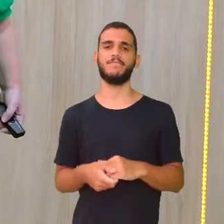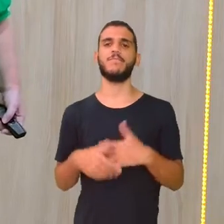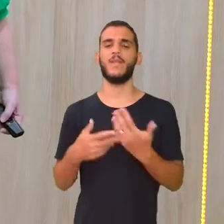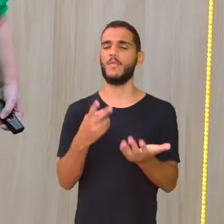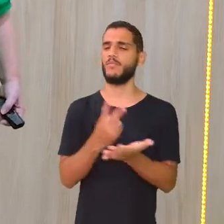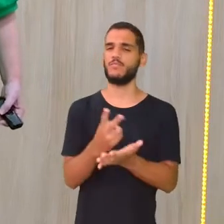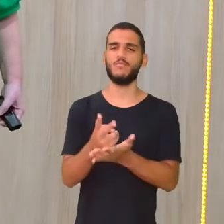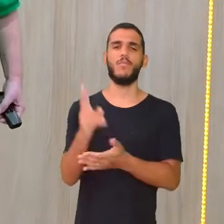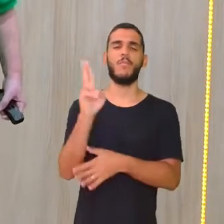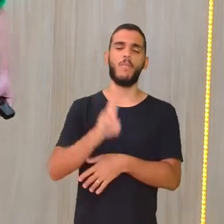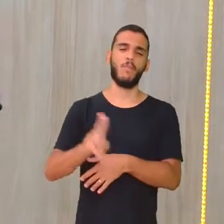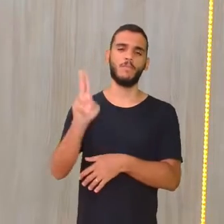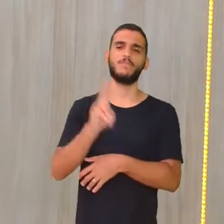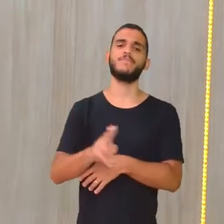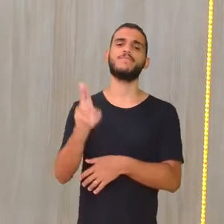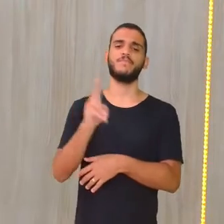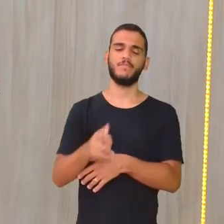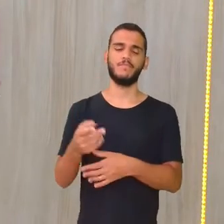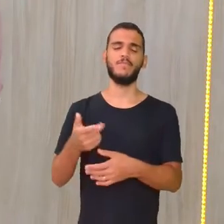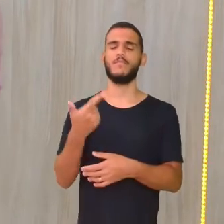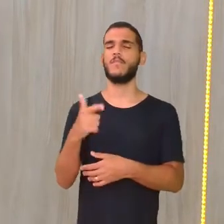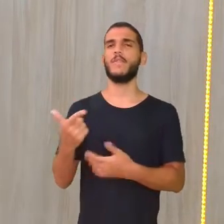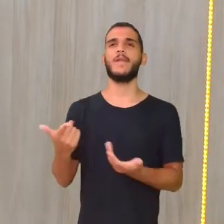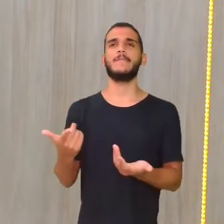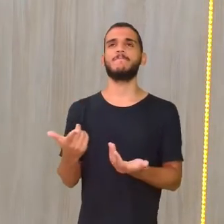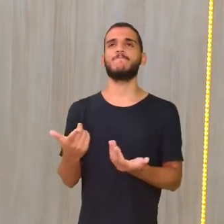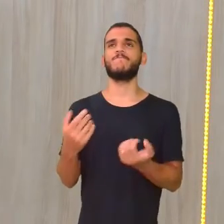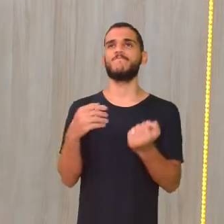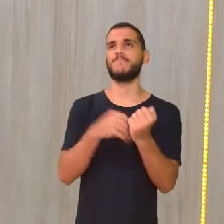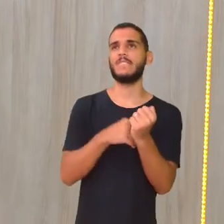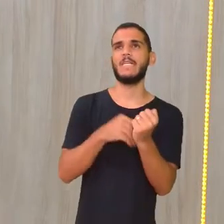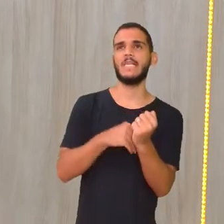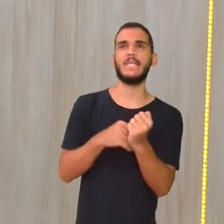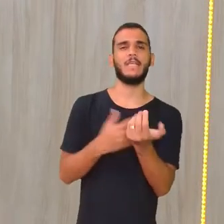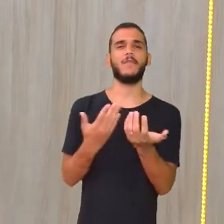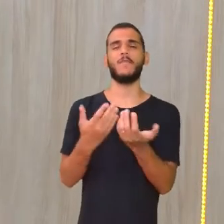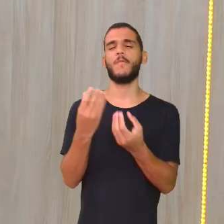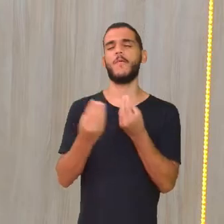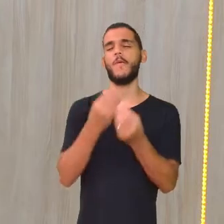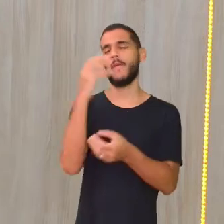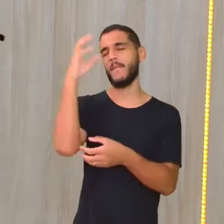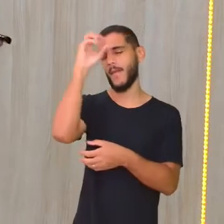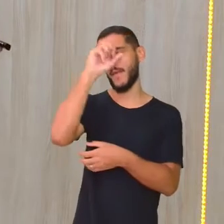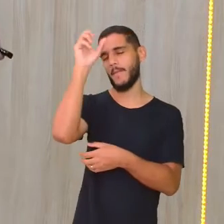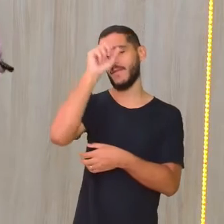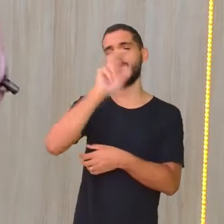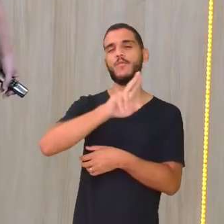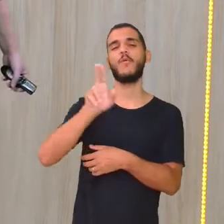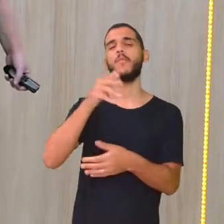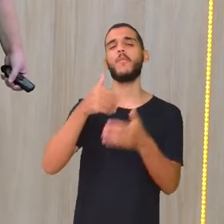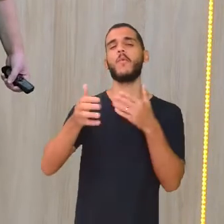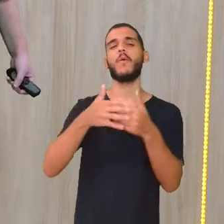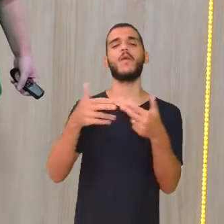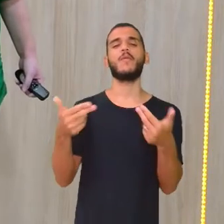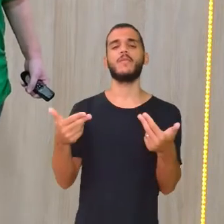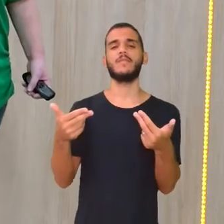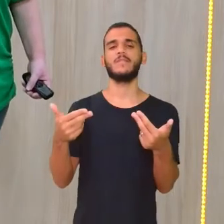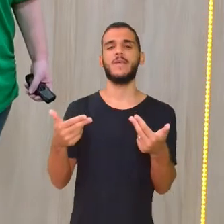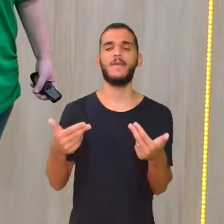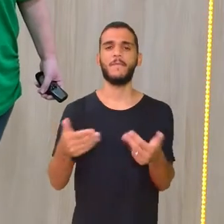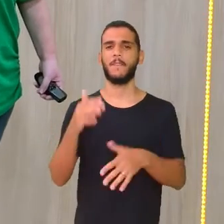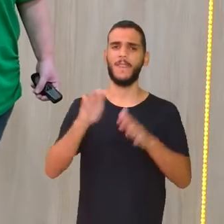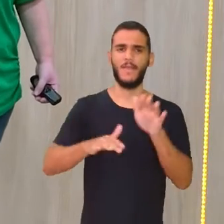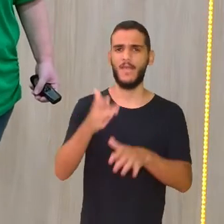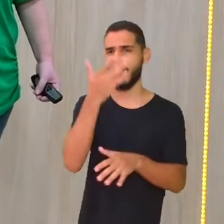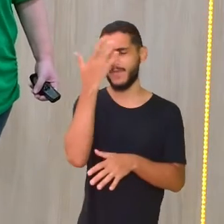tanto usar. Não tem segredo. Como é que a gente aprende o nome de alguma coisa? Às vezes, até de uma